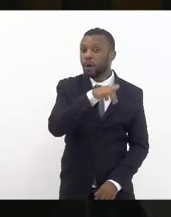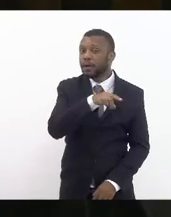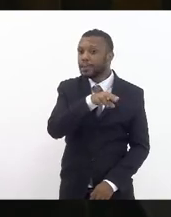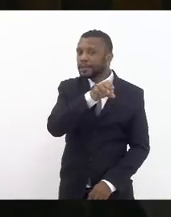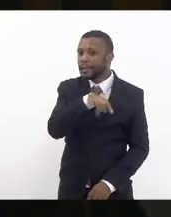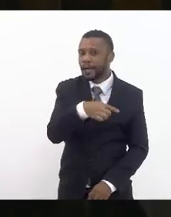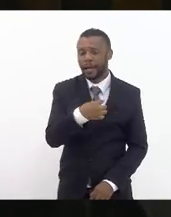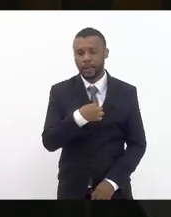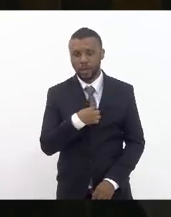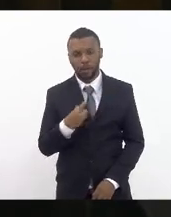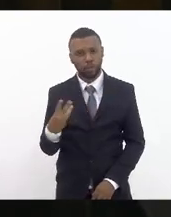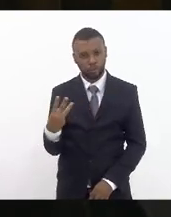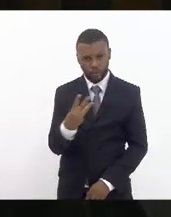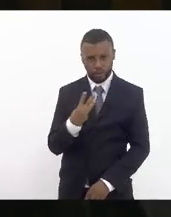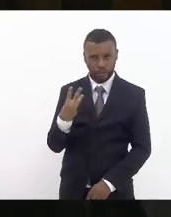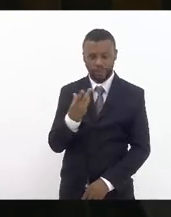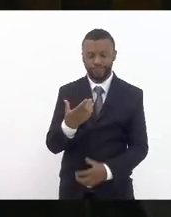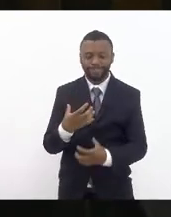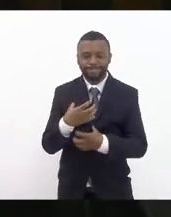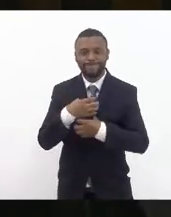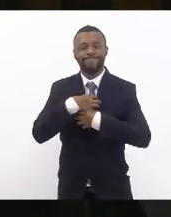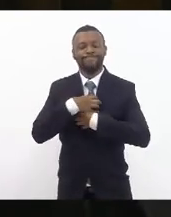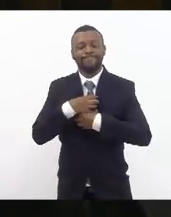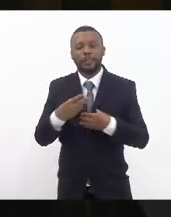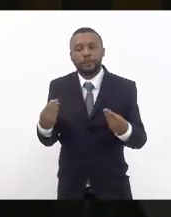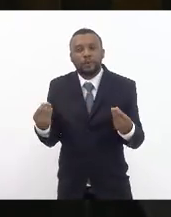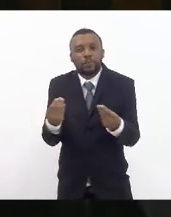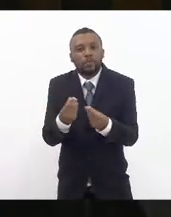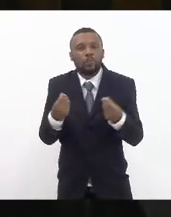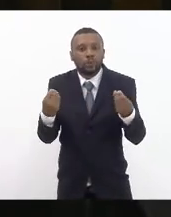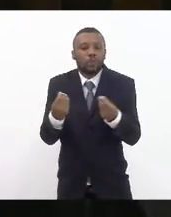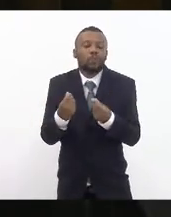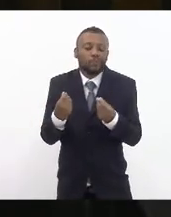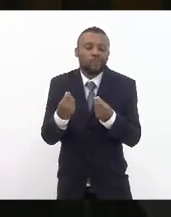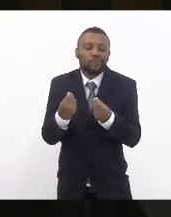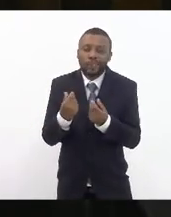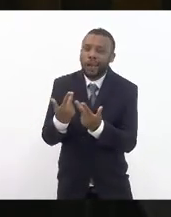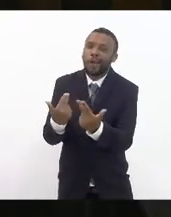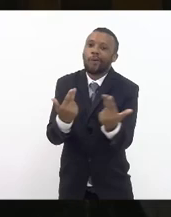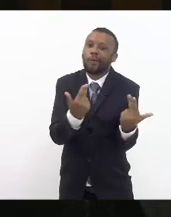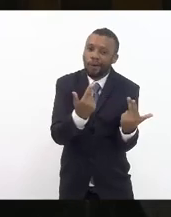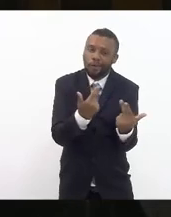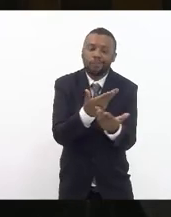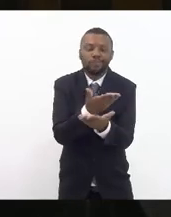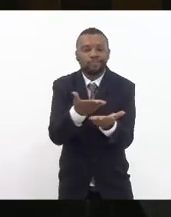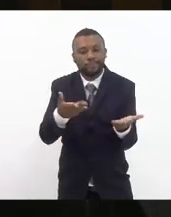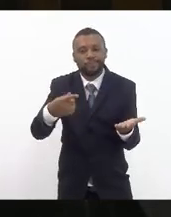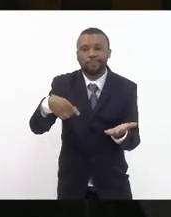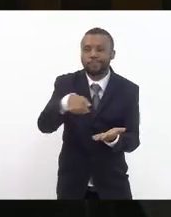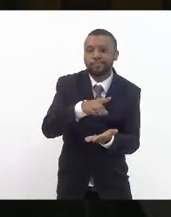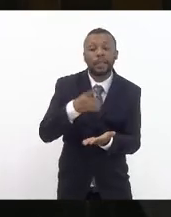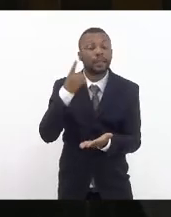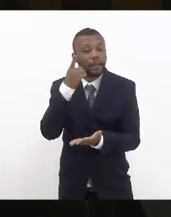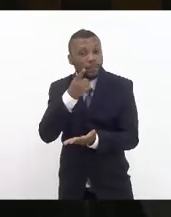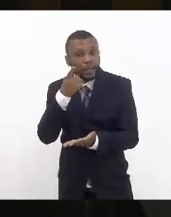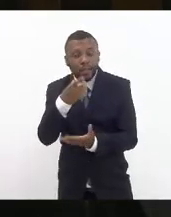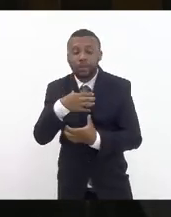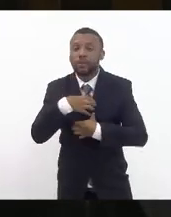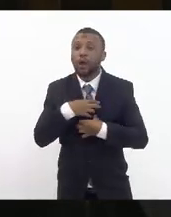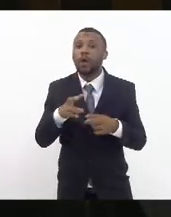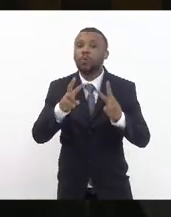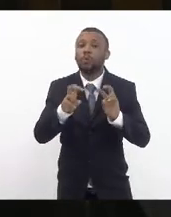sensíveis que ficamos, como ficaram senhores e senhoras deputadas, em relação